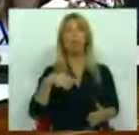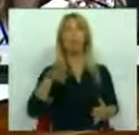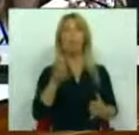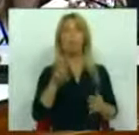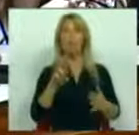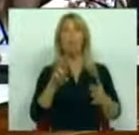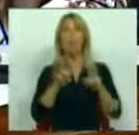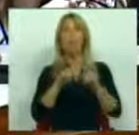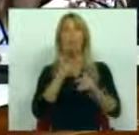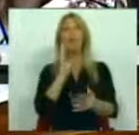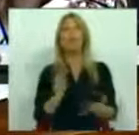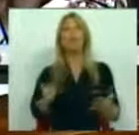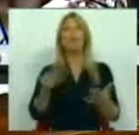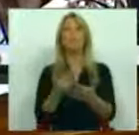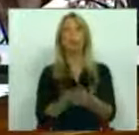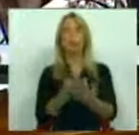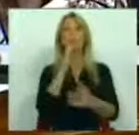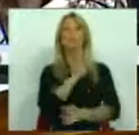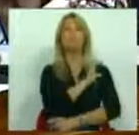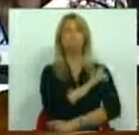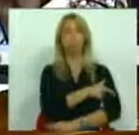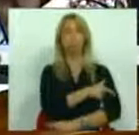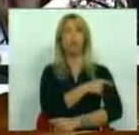virá potenciar